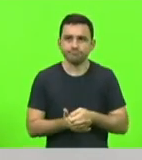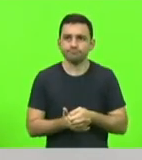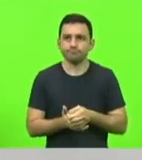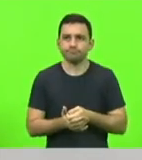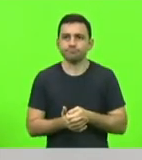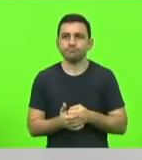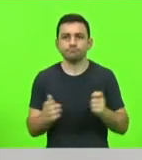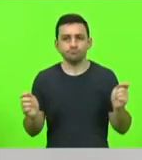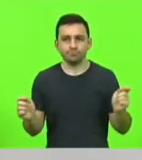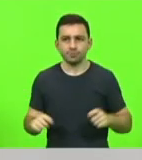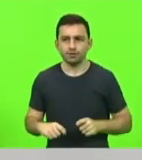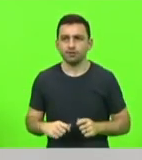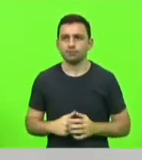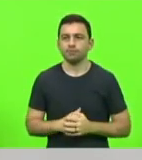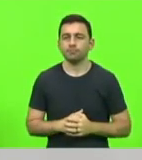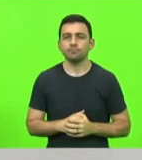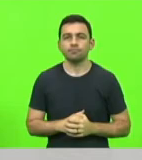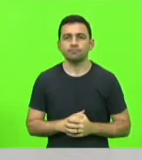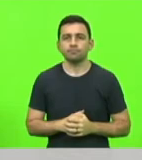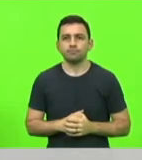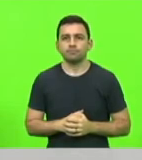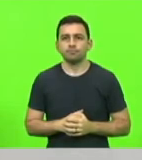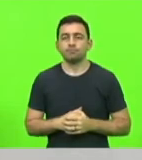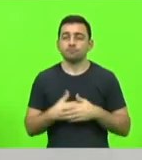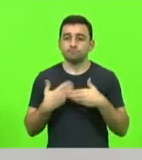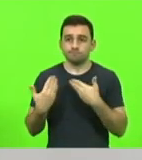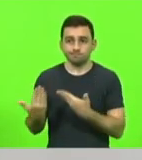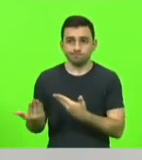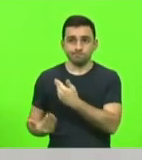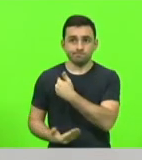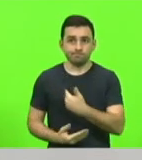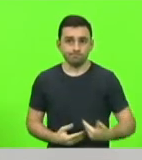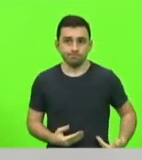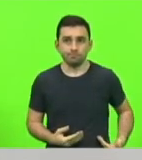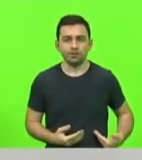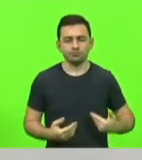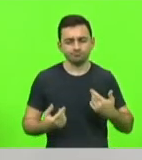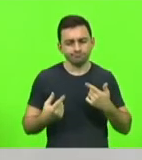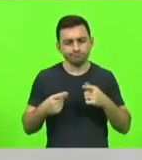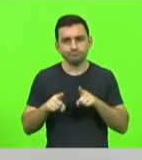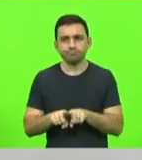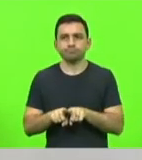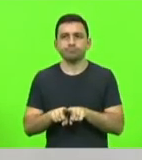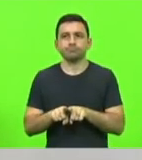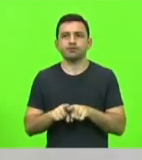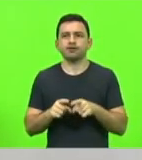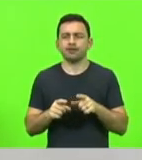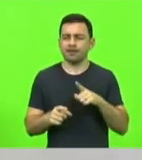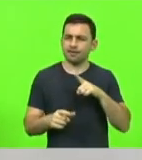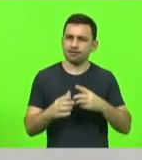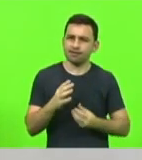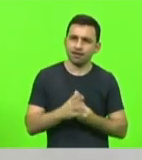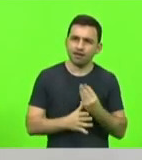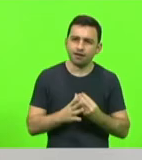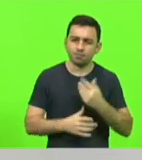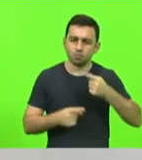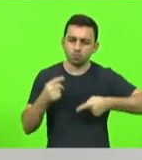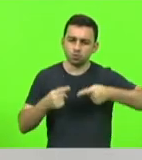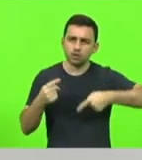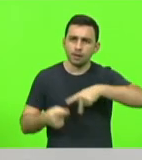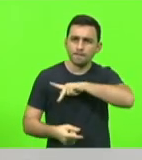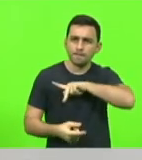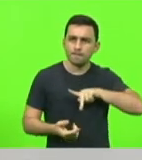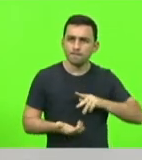as suas próprias decisões. O governo está do lado, criando políticas públicas e apoiando